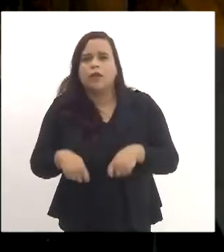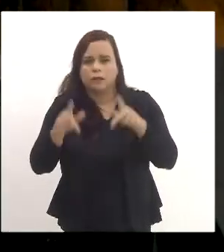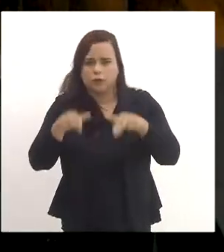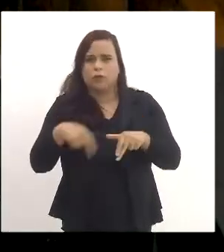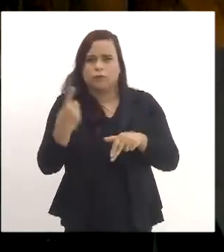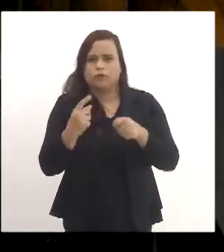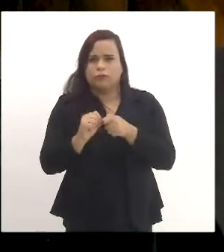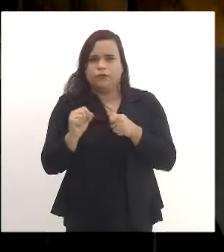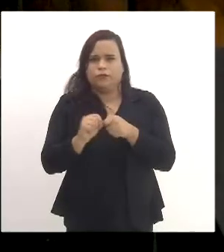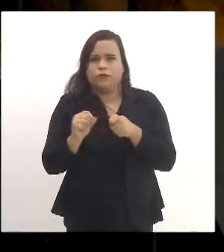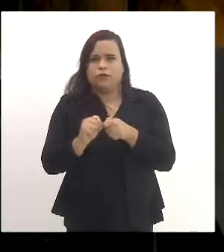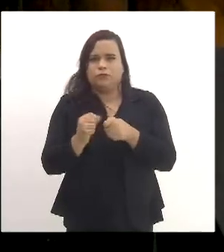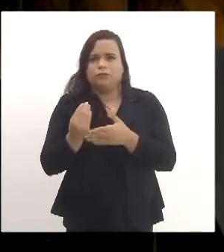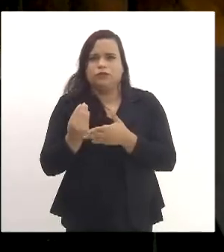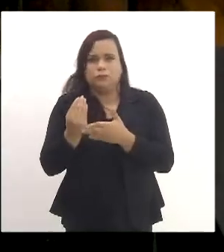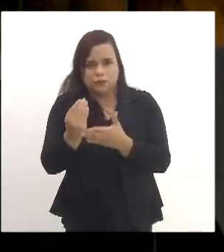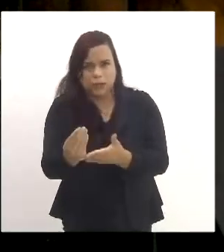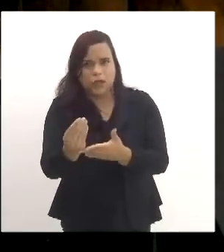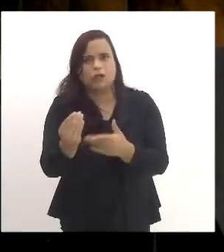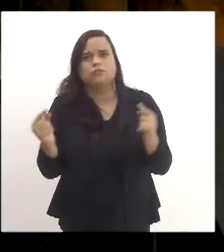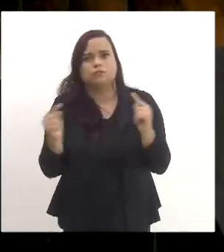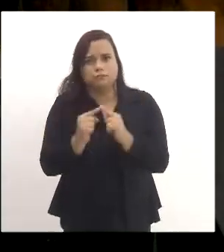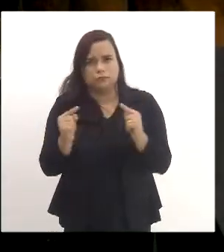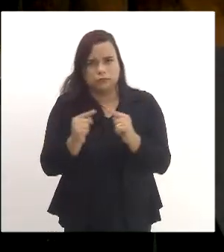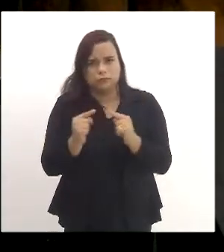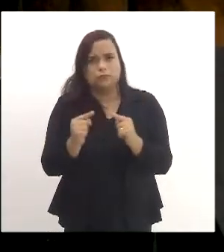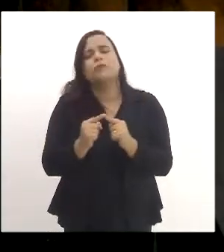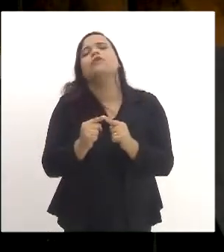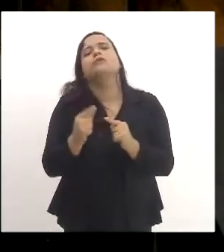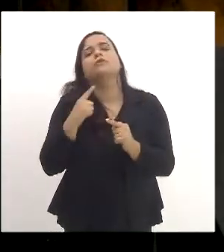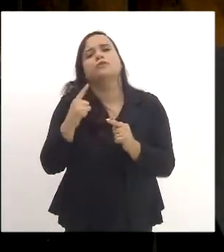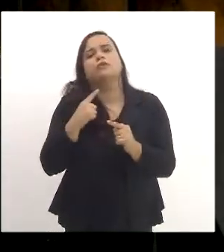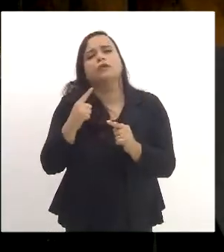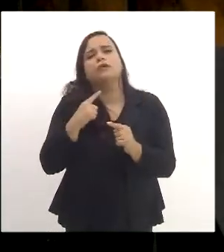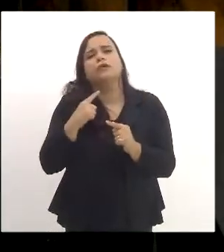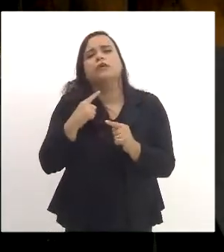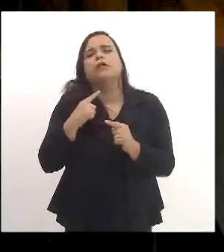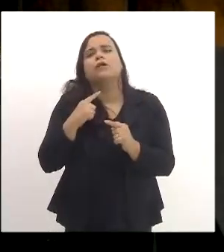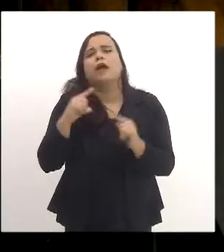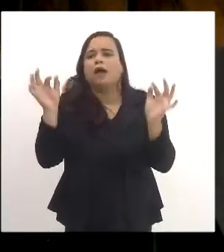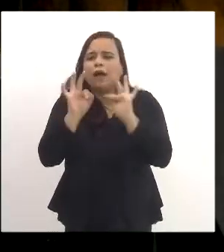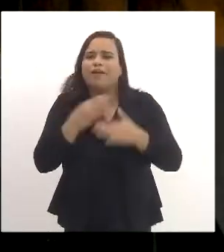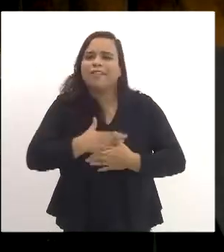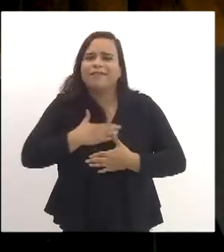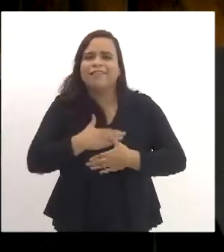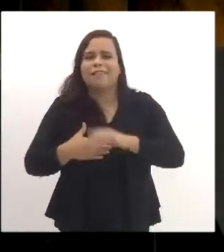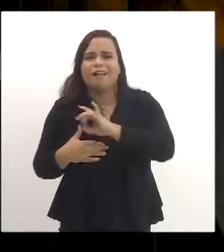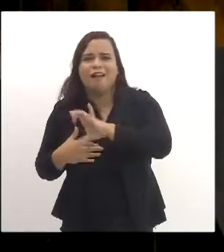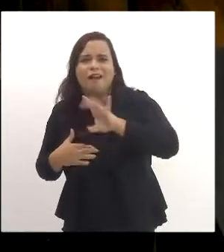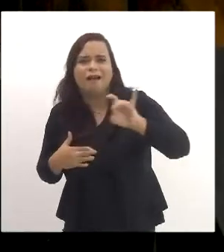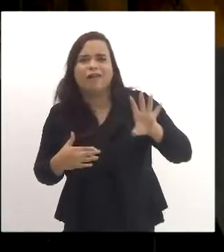que podemos dar sempre um novo significado a ela, nos tornando a cada dia, a cada luta, a cada pequena